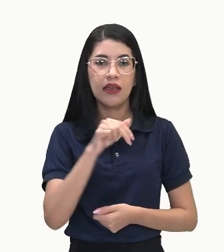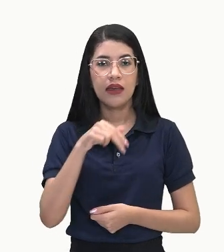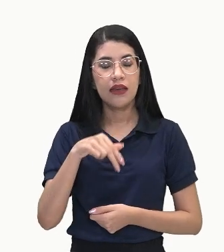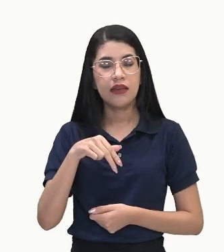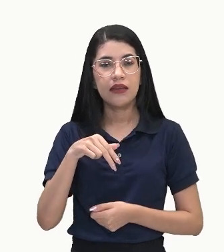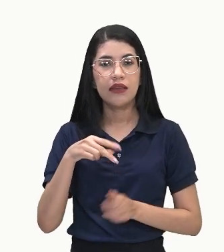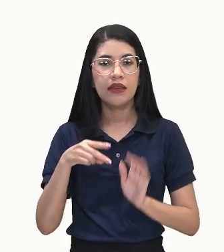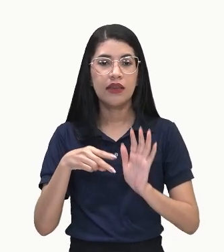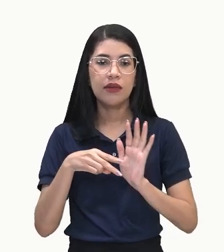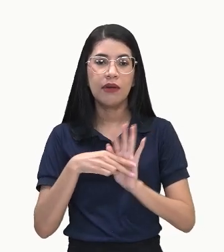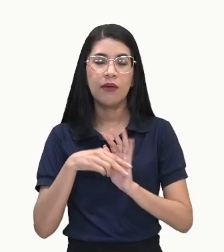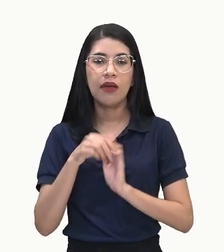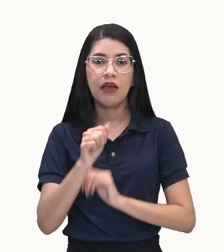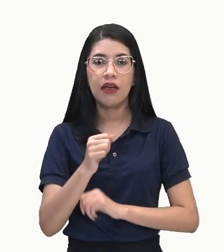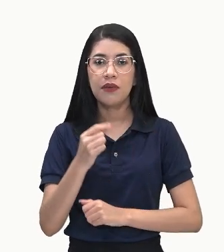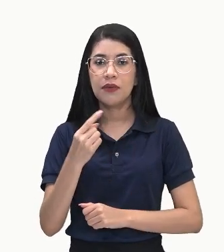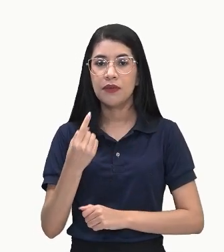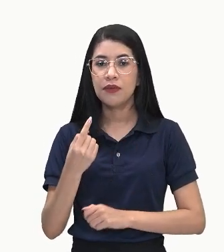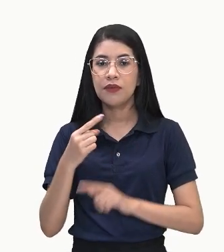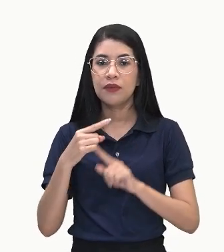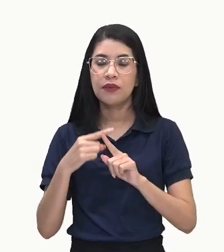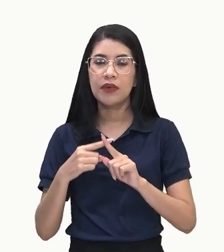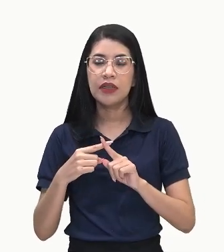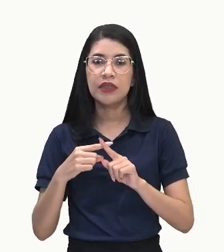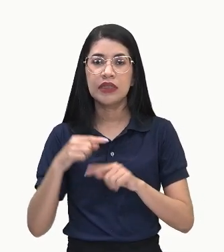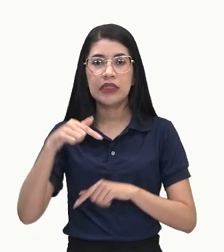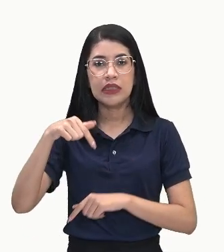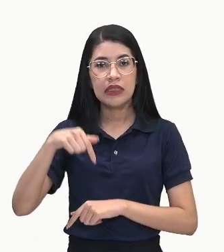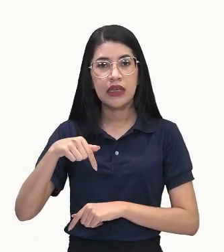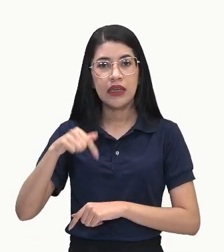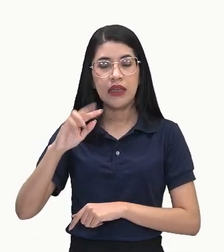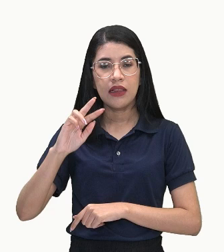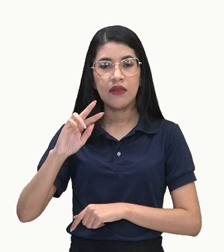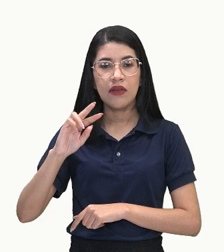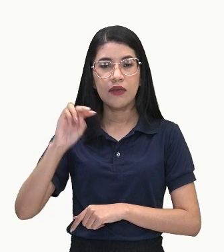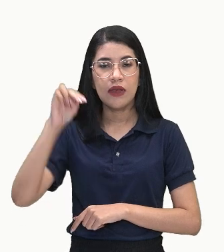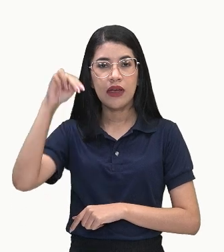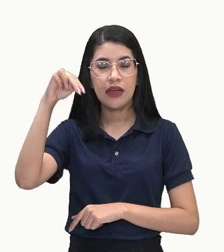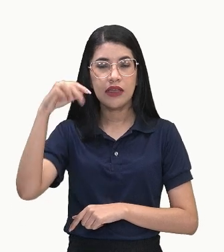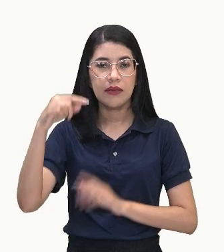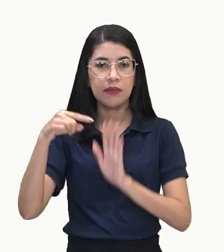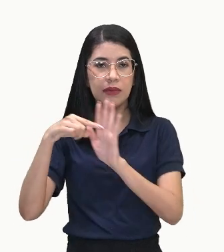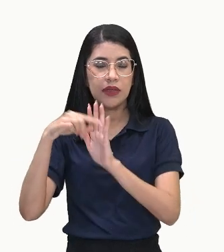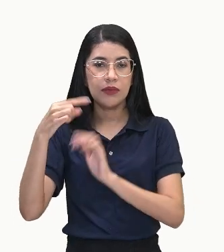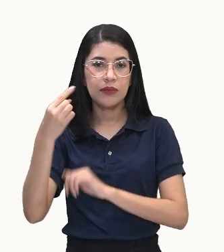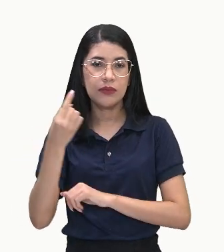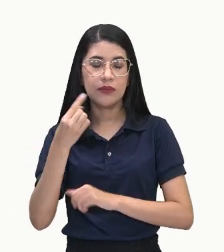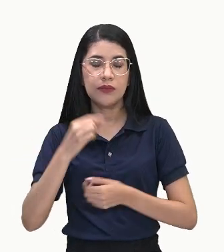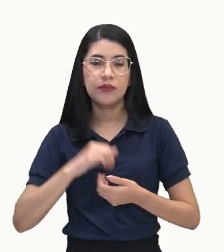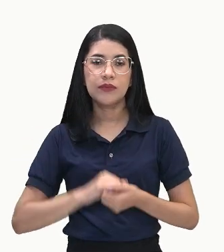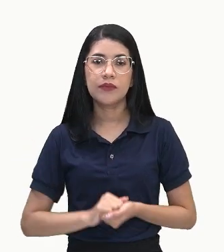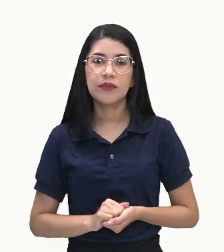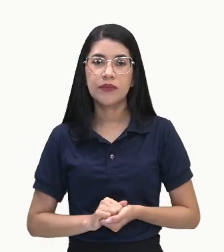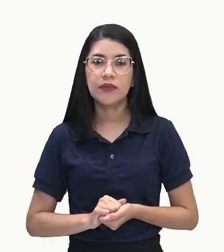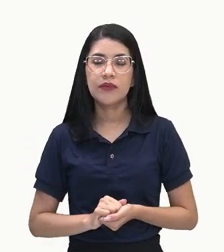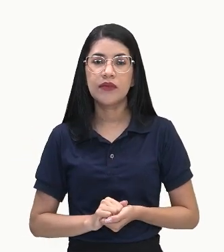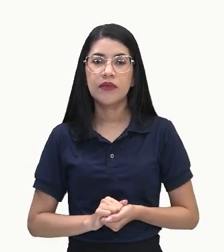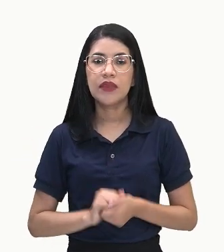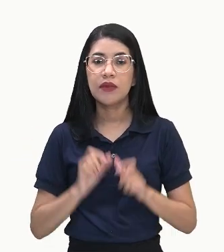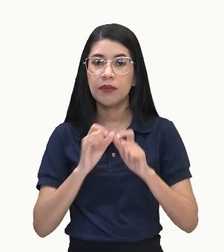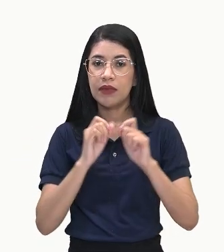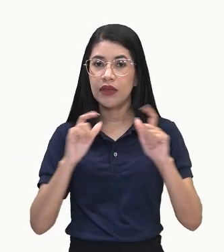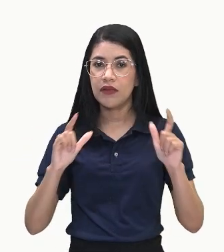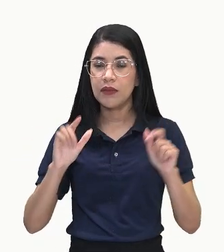AN igual a 1 vezes Q elevado a menos 1, tá bom? Essa daqui que a gente